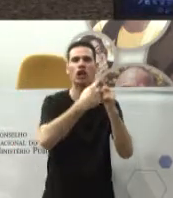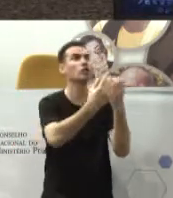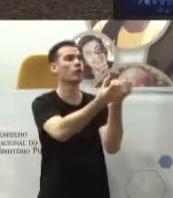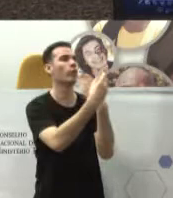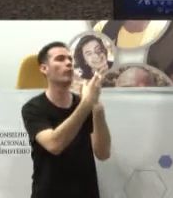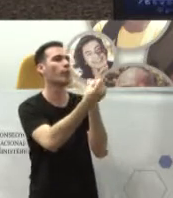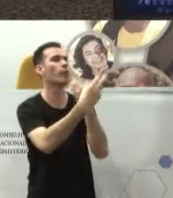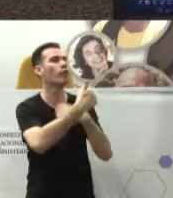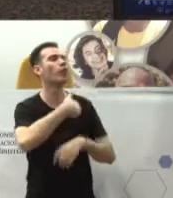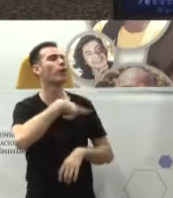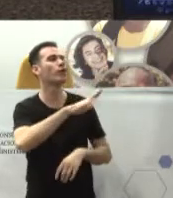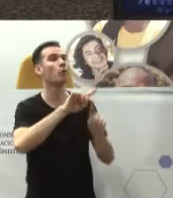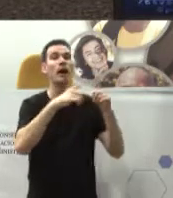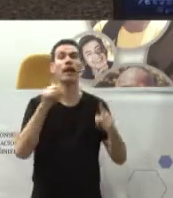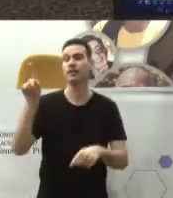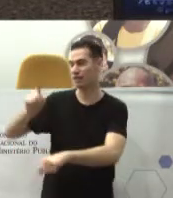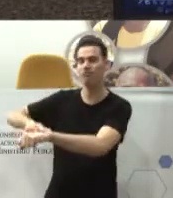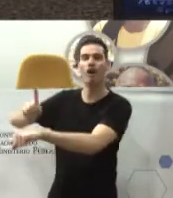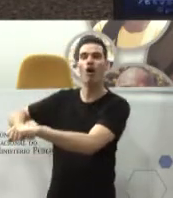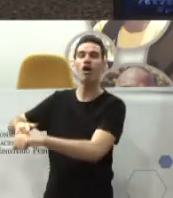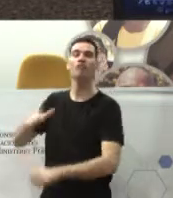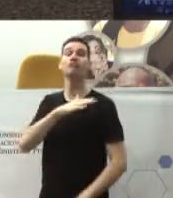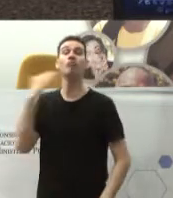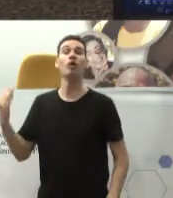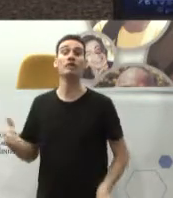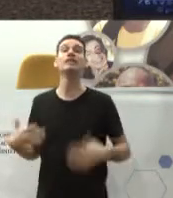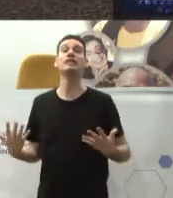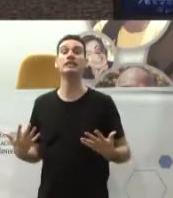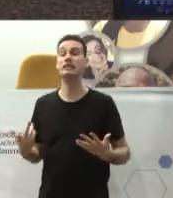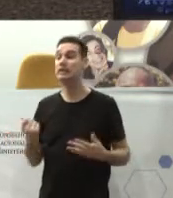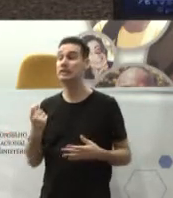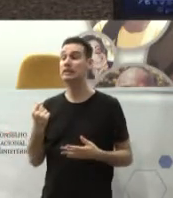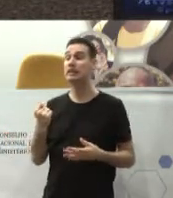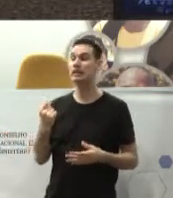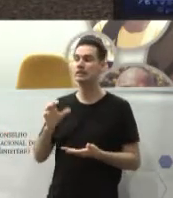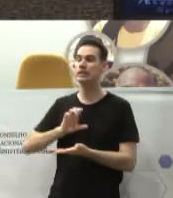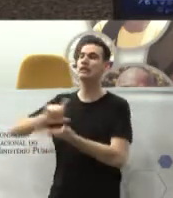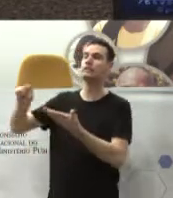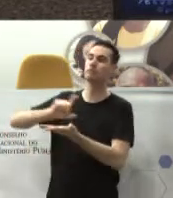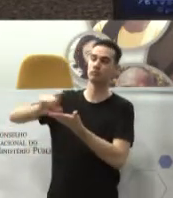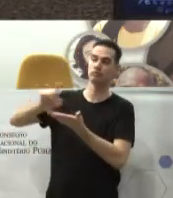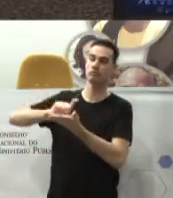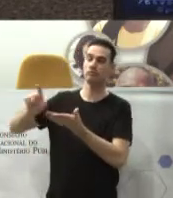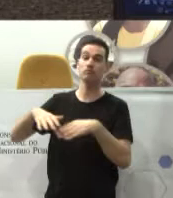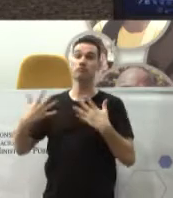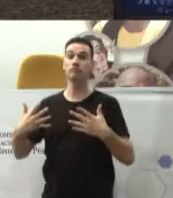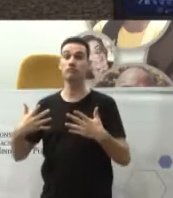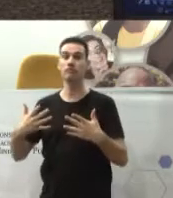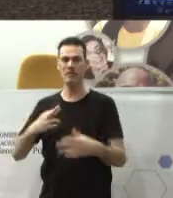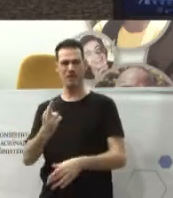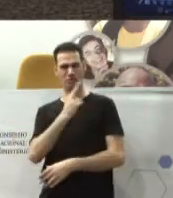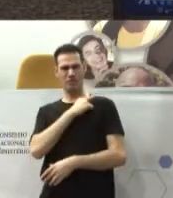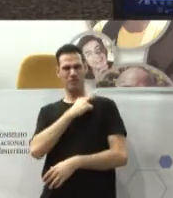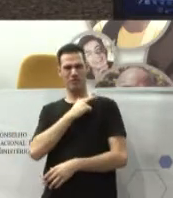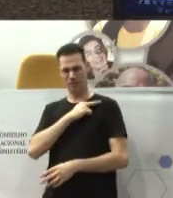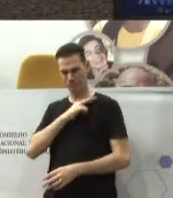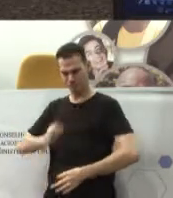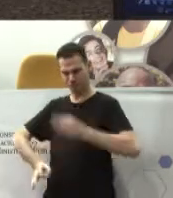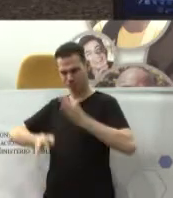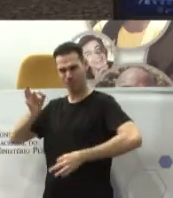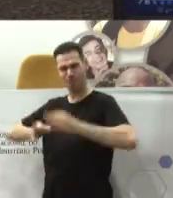missa, mas na hora da morte, 95 anos, quanto vamos gastar? Não cabe ao Poder Judiciário indicar